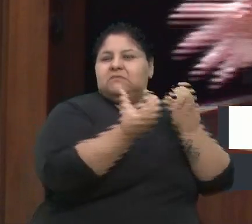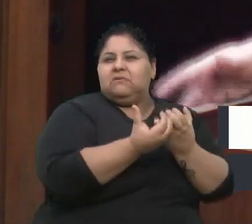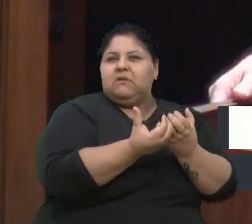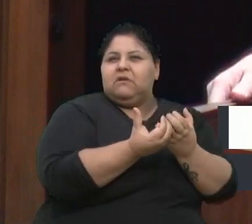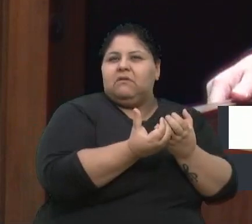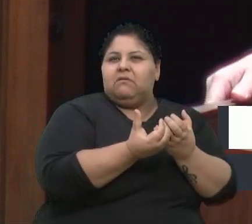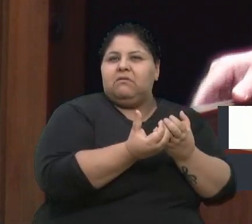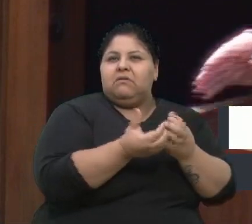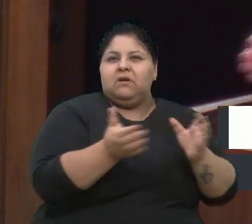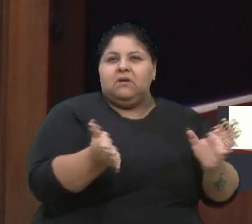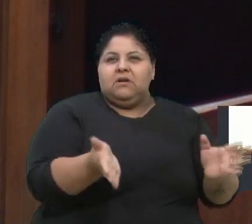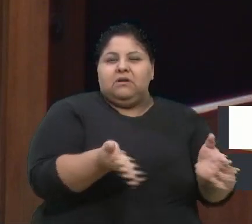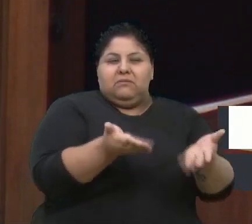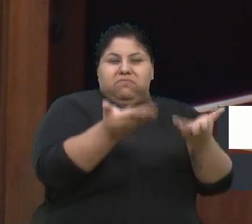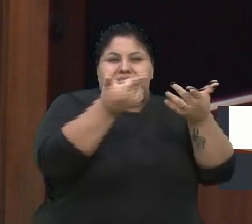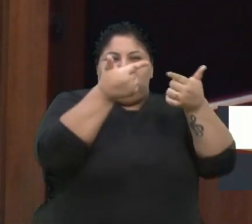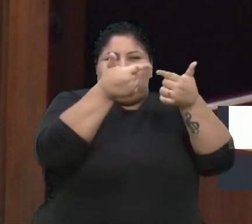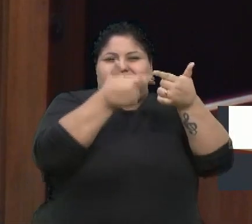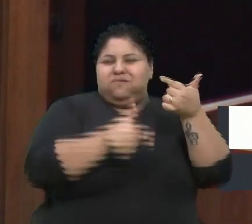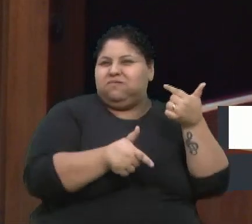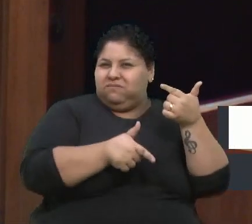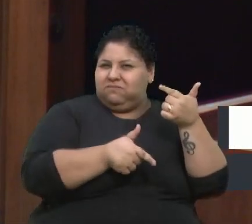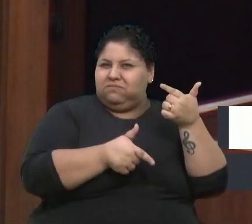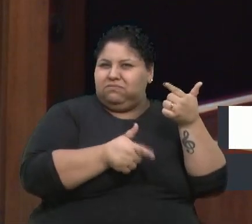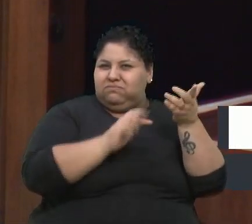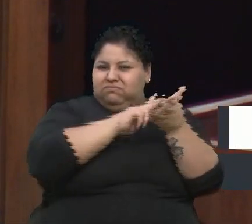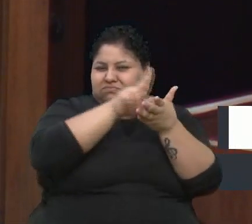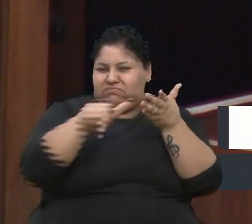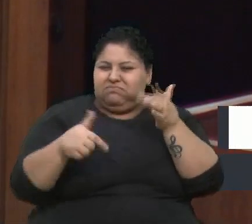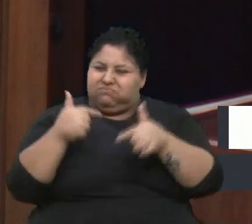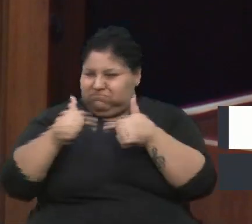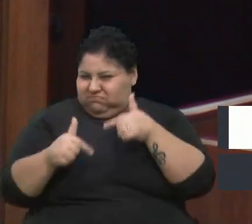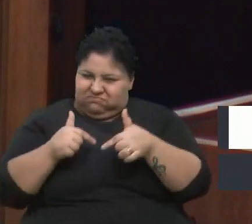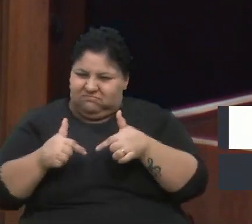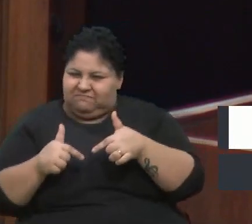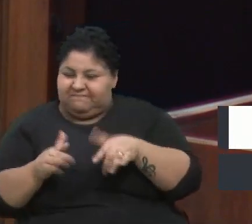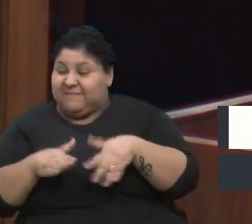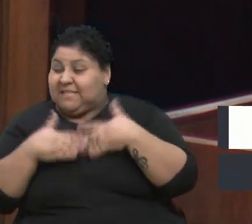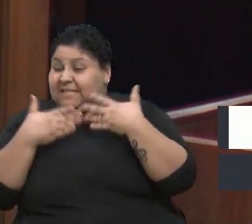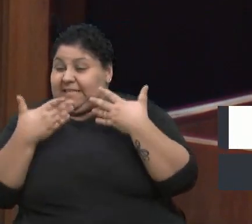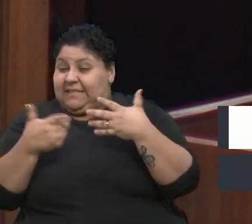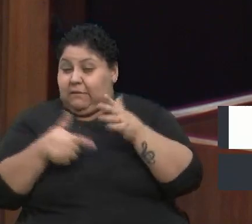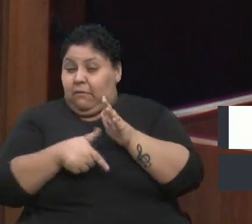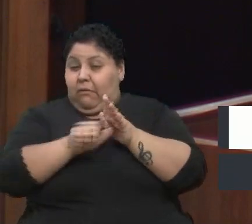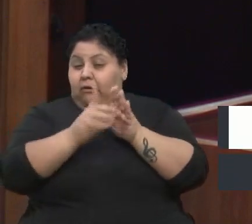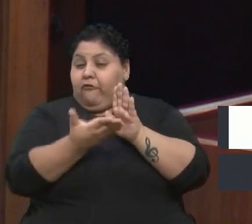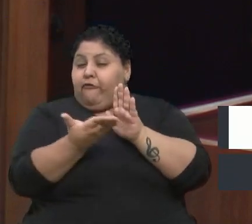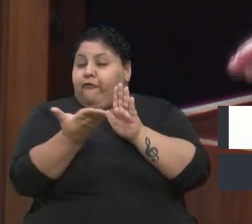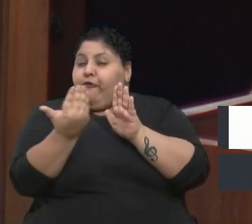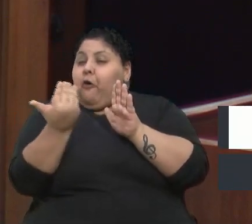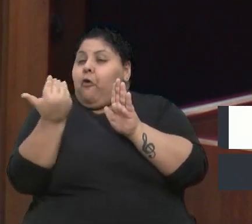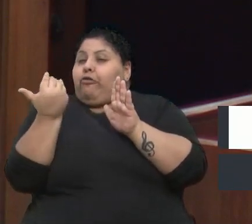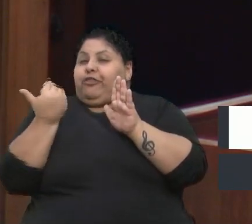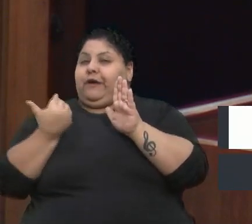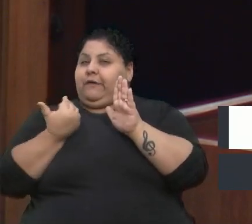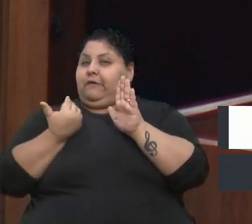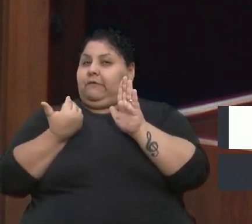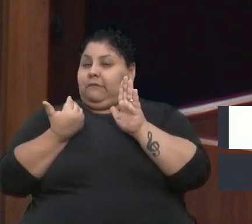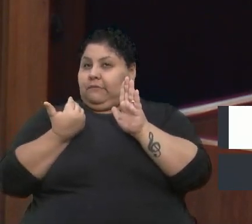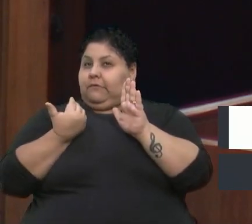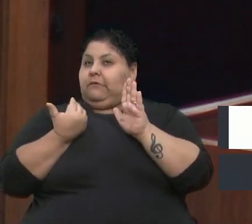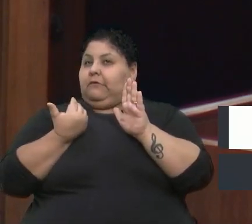desestimulando uma série de serviços. E, como foi bem falado, se retorna ao status quo né, que é lá